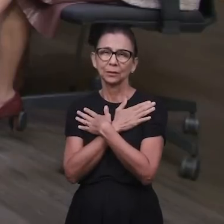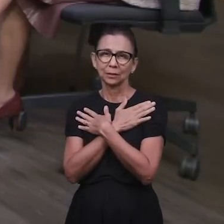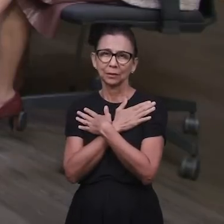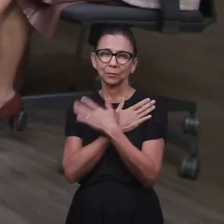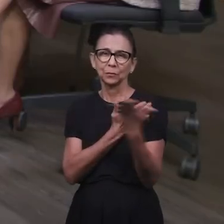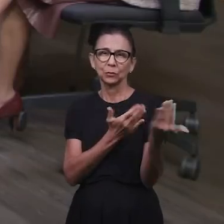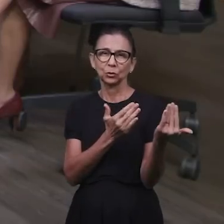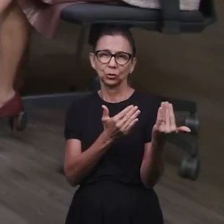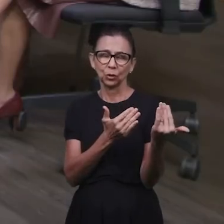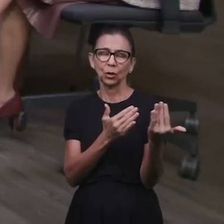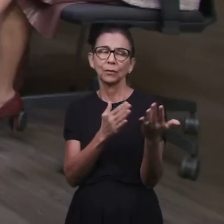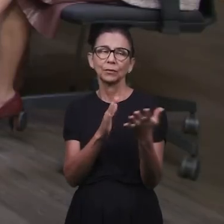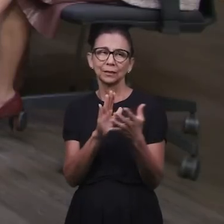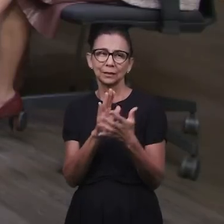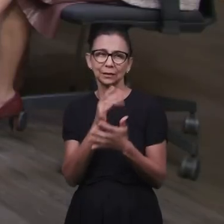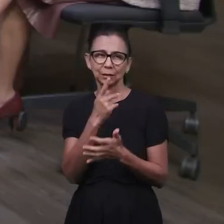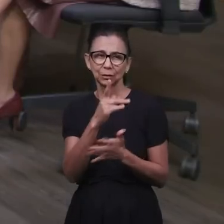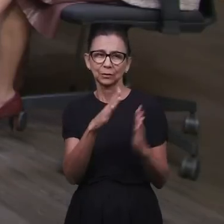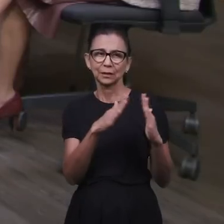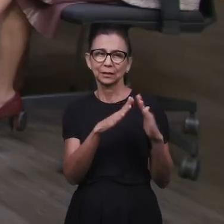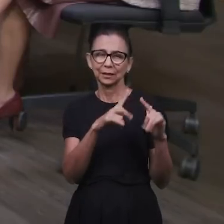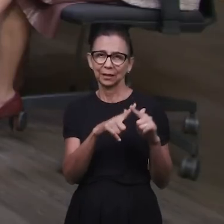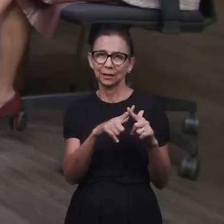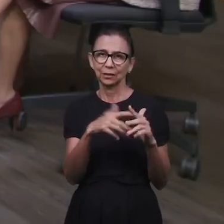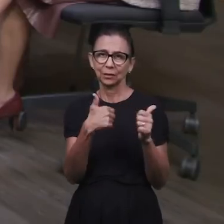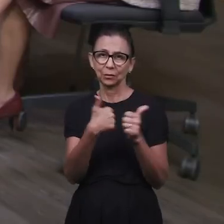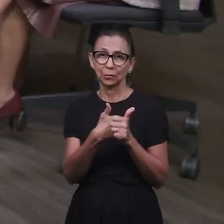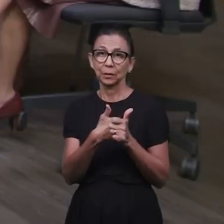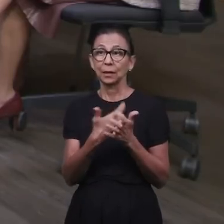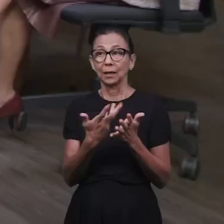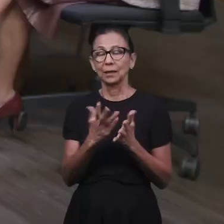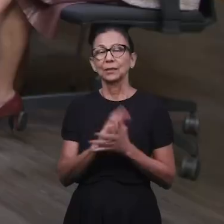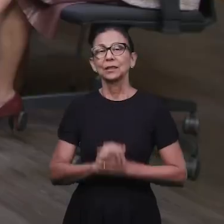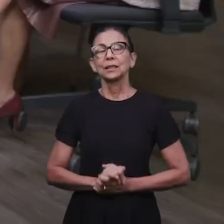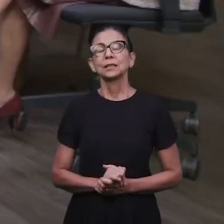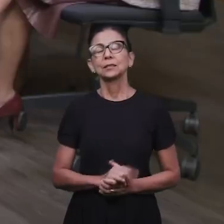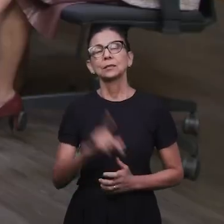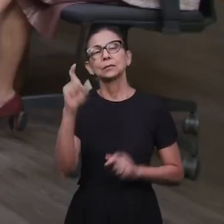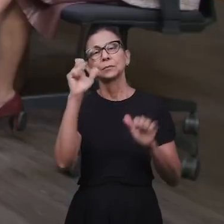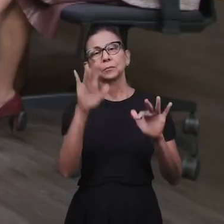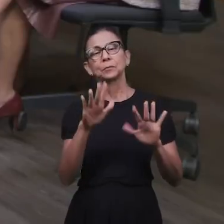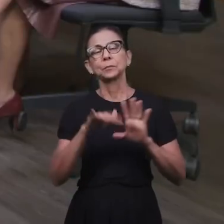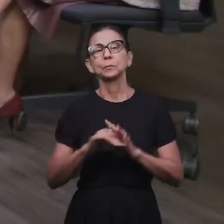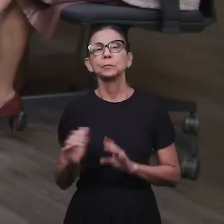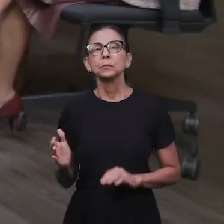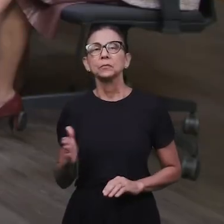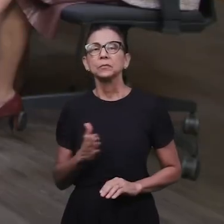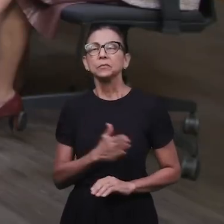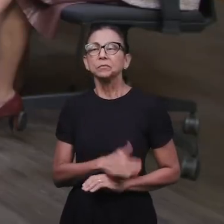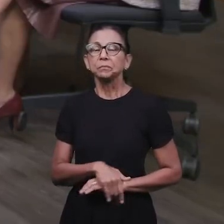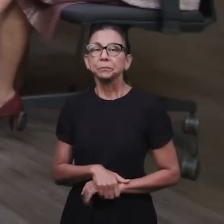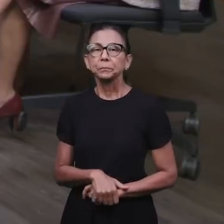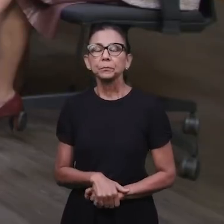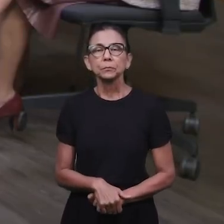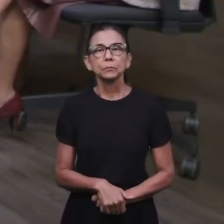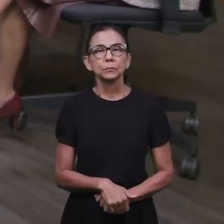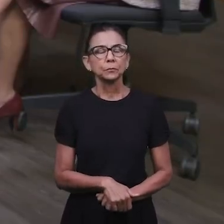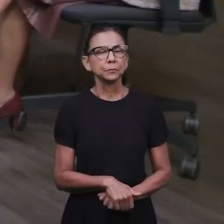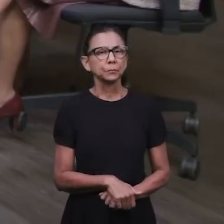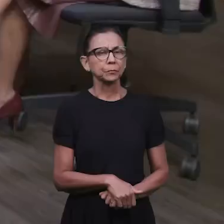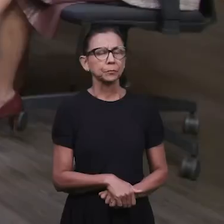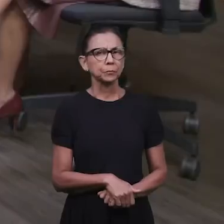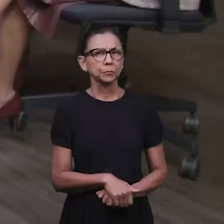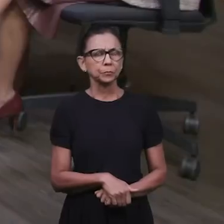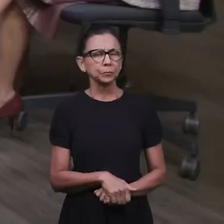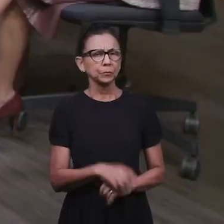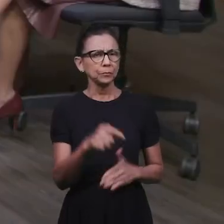acompanhando, que o senhor possa abençoar esses meninos lá também, né? Juliana, a sua pergunta é sobre se é